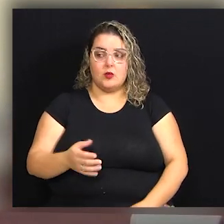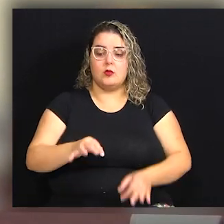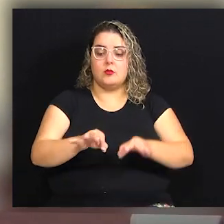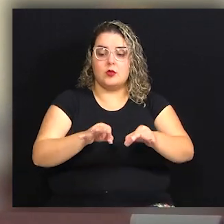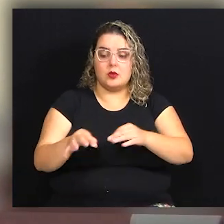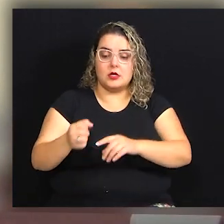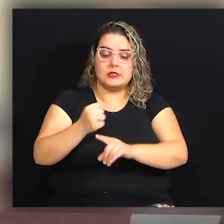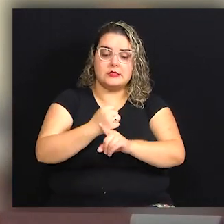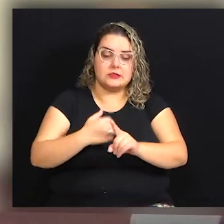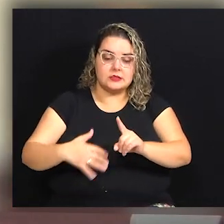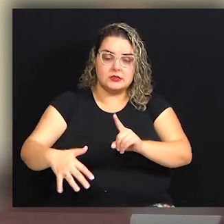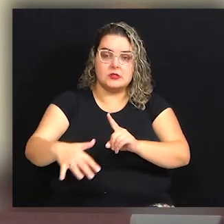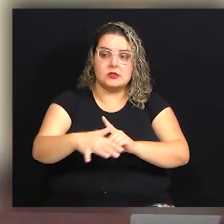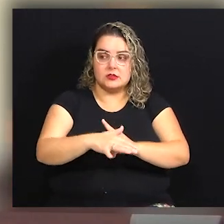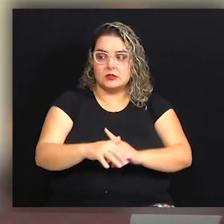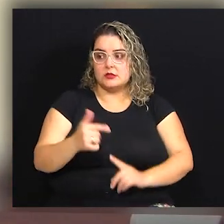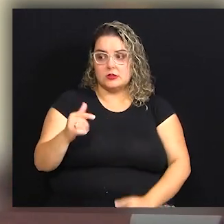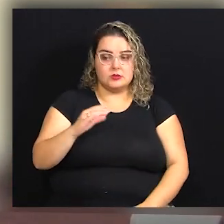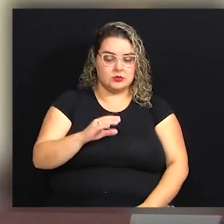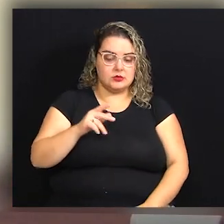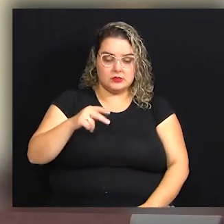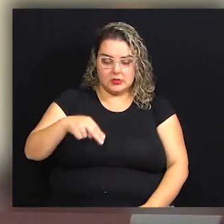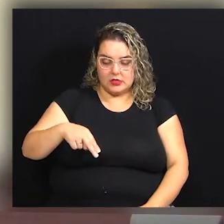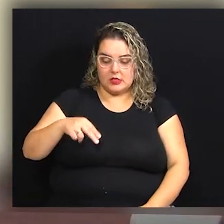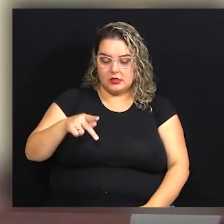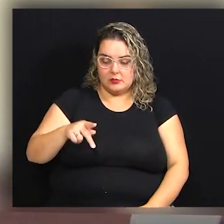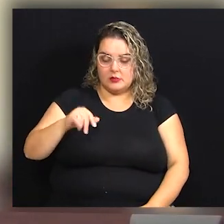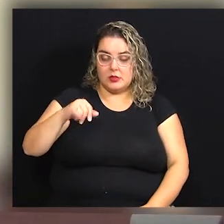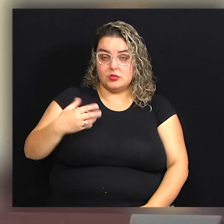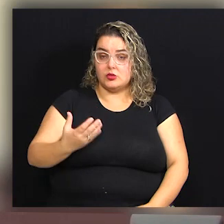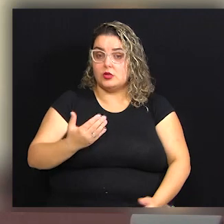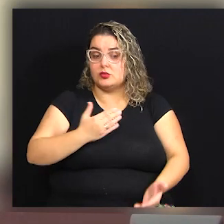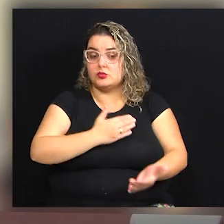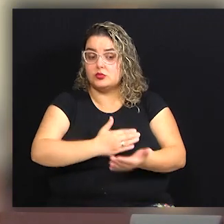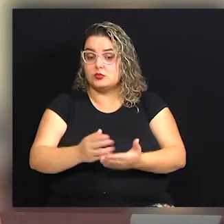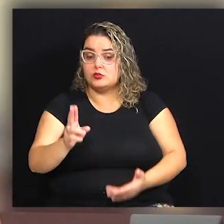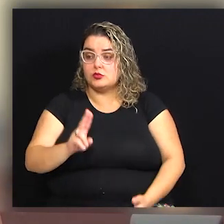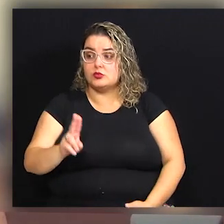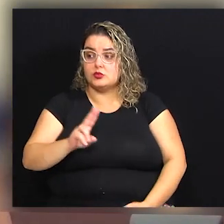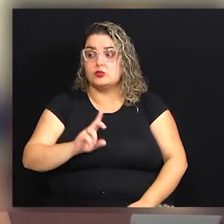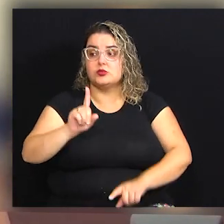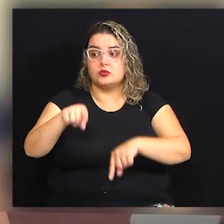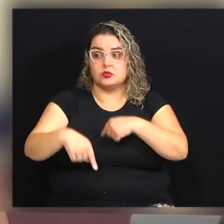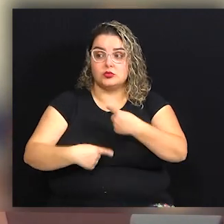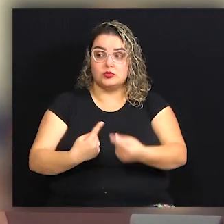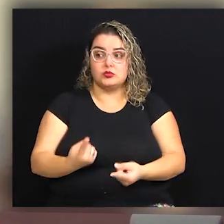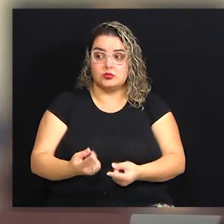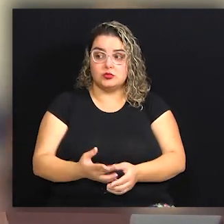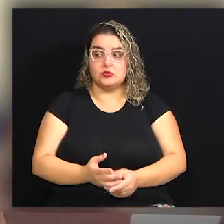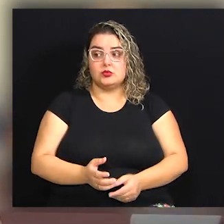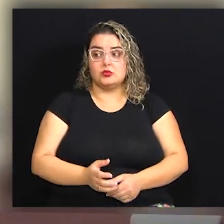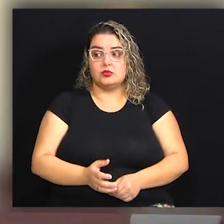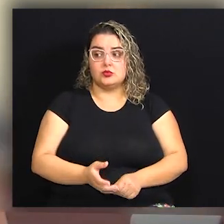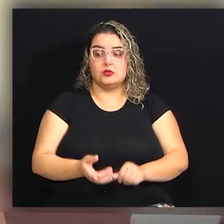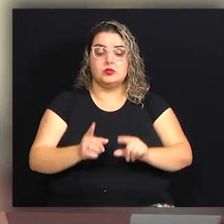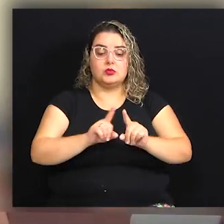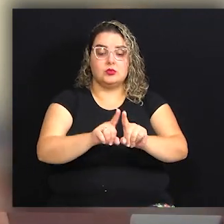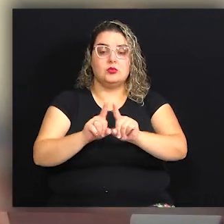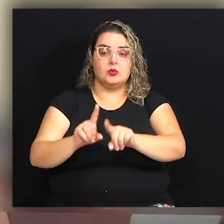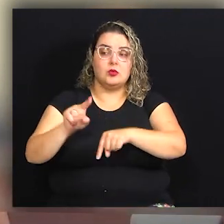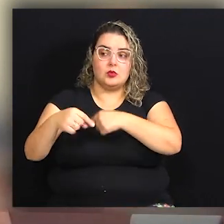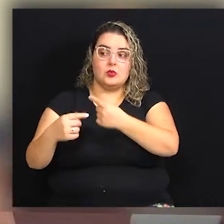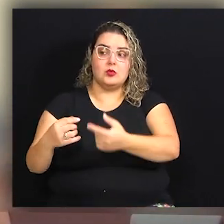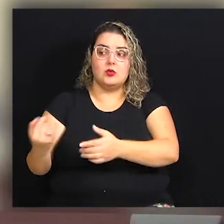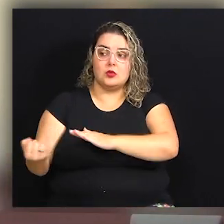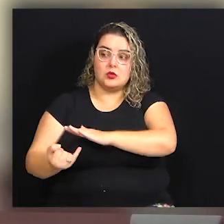né. A princípio a gente não tinha o CNPJ, a princípio a gente utilizava de outras, né, parceria com